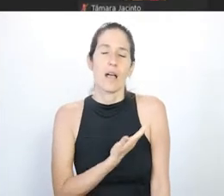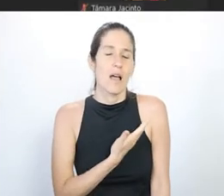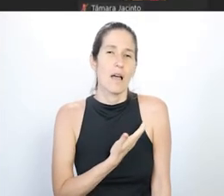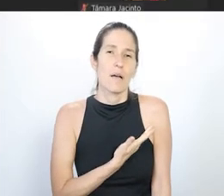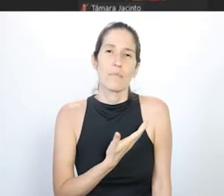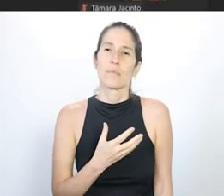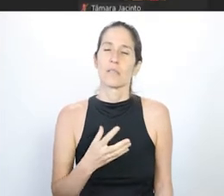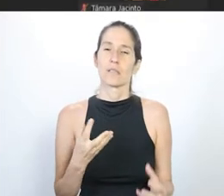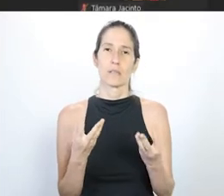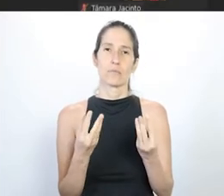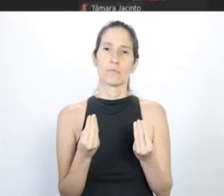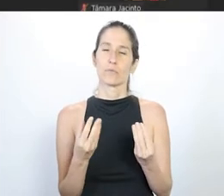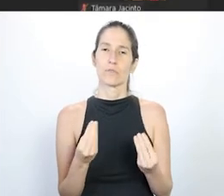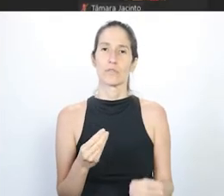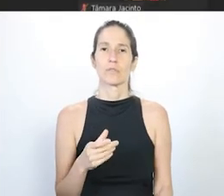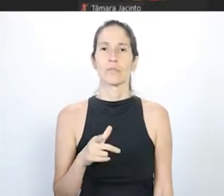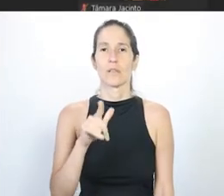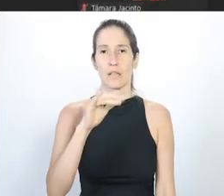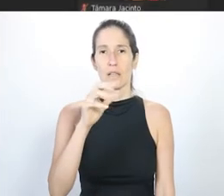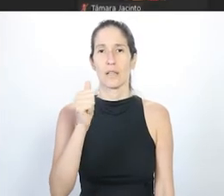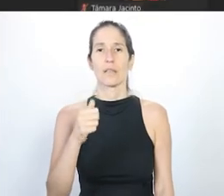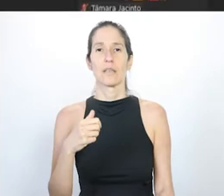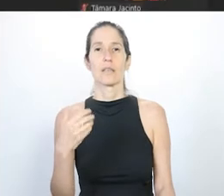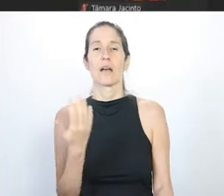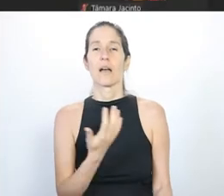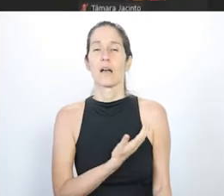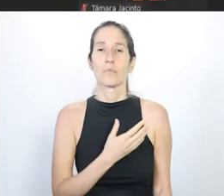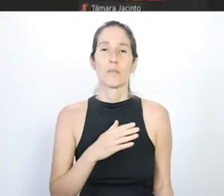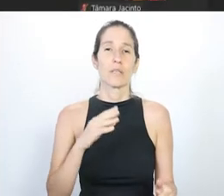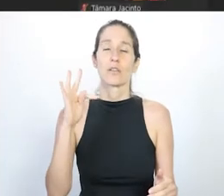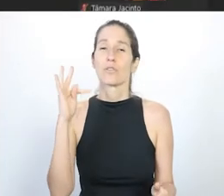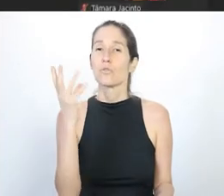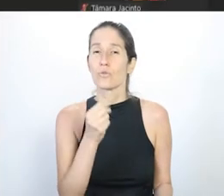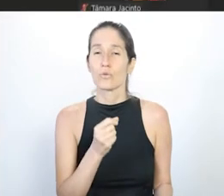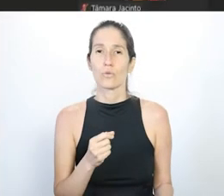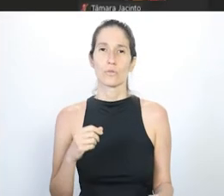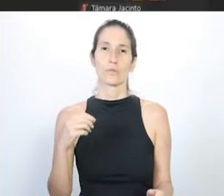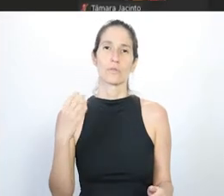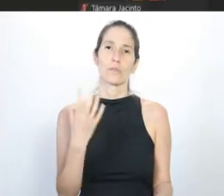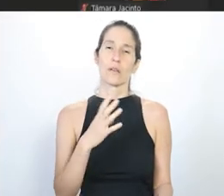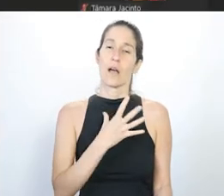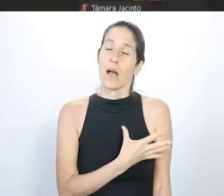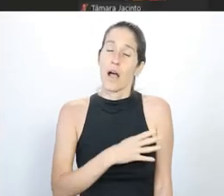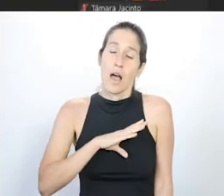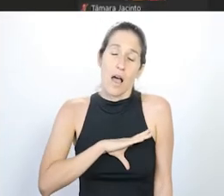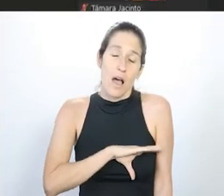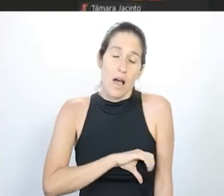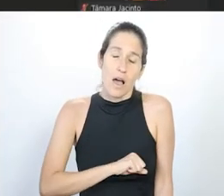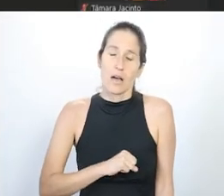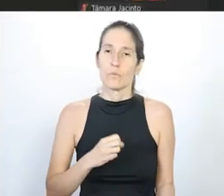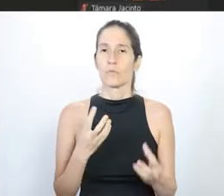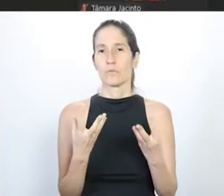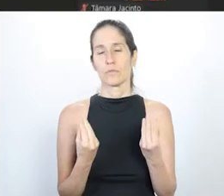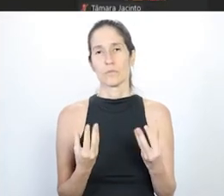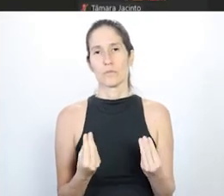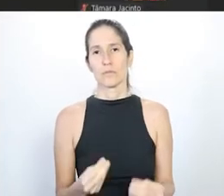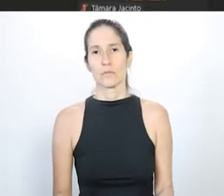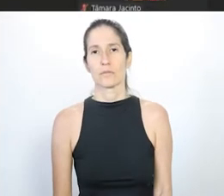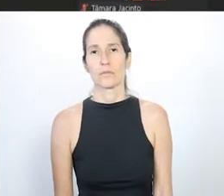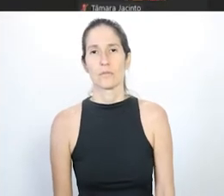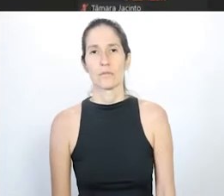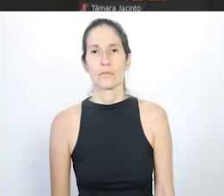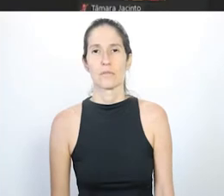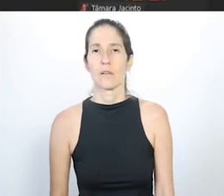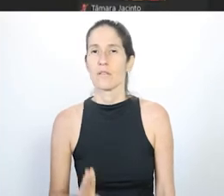para mim, uma irmã, é uma amigona. Amo ela de coração, não é falsidade,